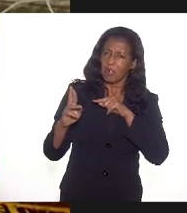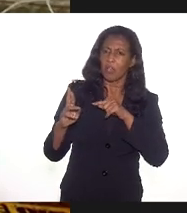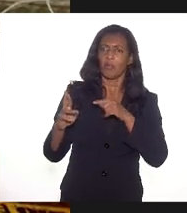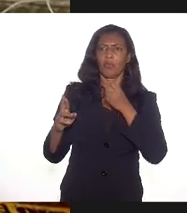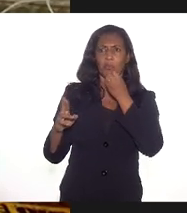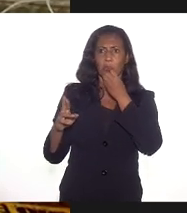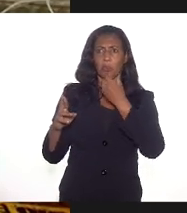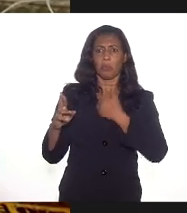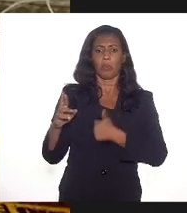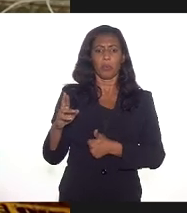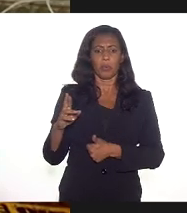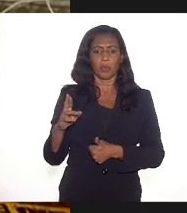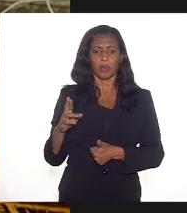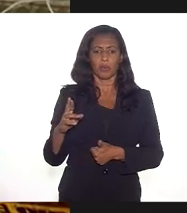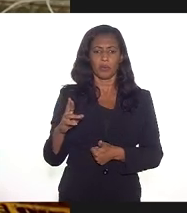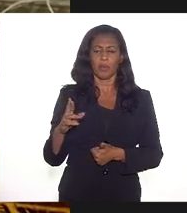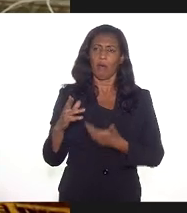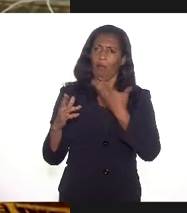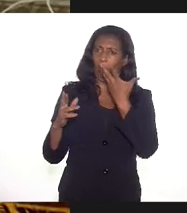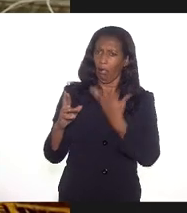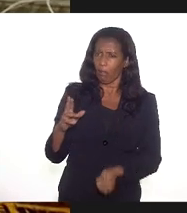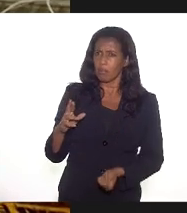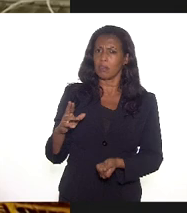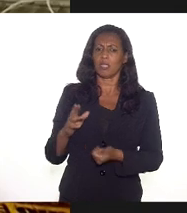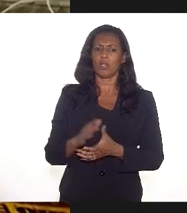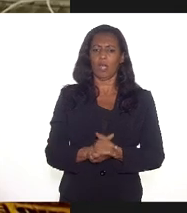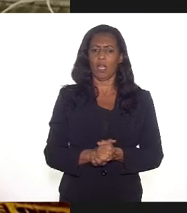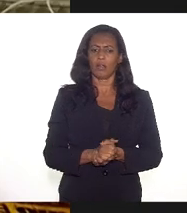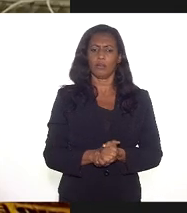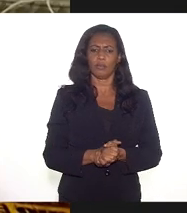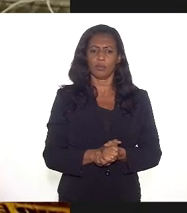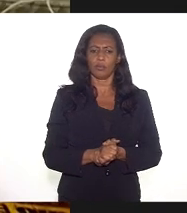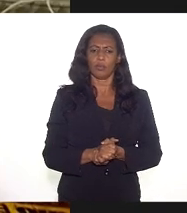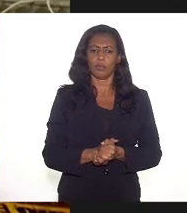encaminhativa no sentido de aceitarem